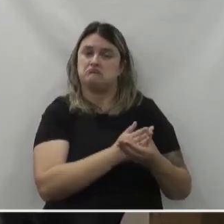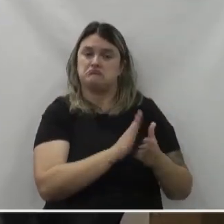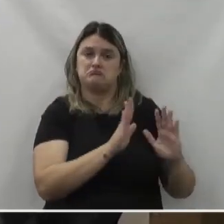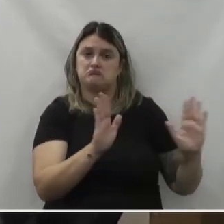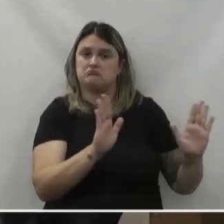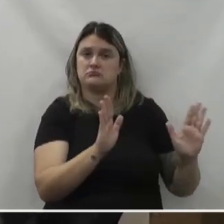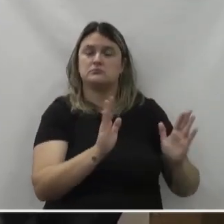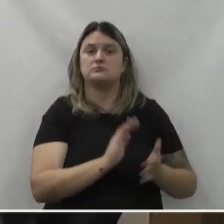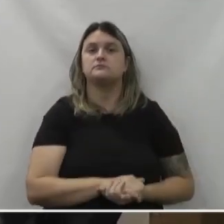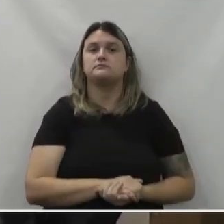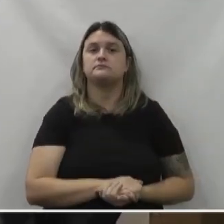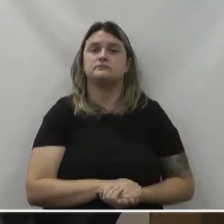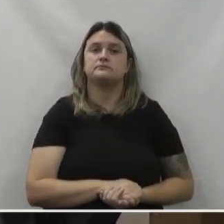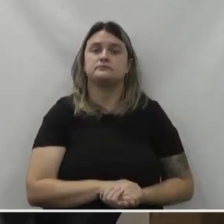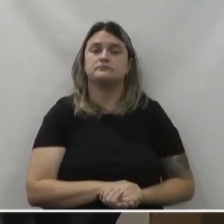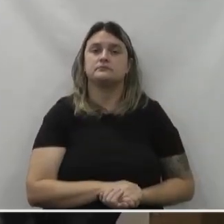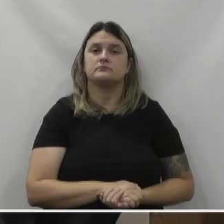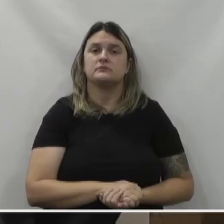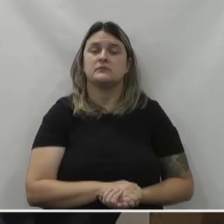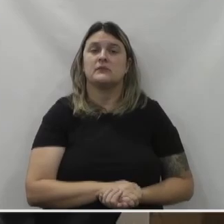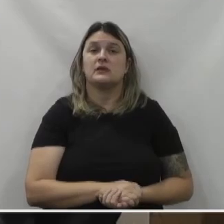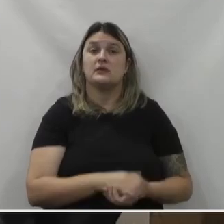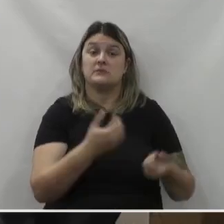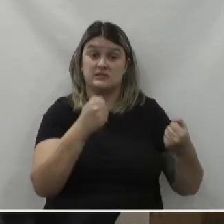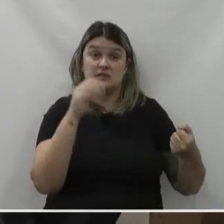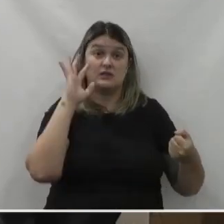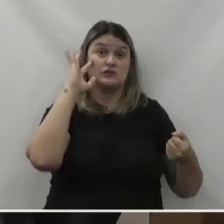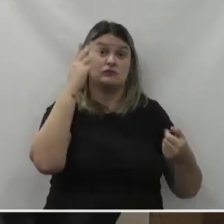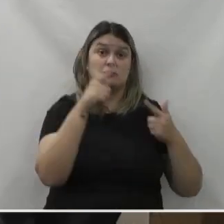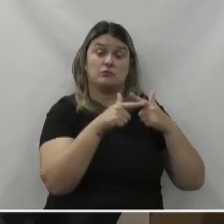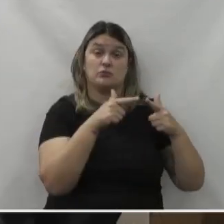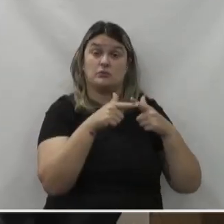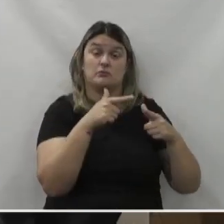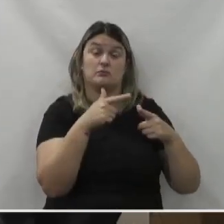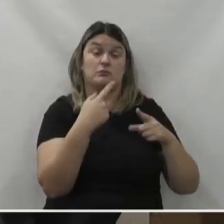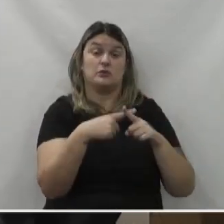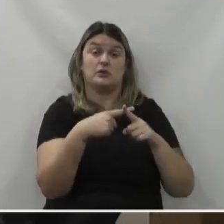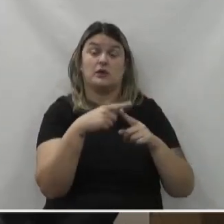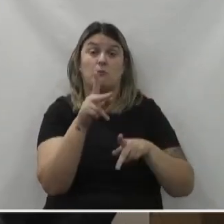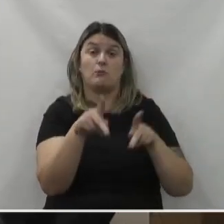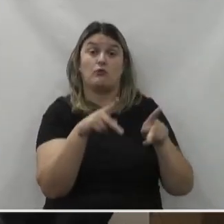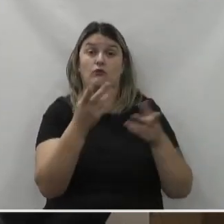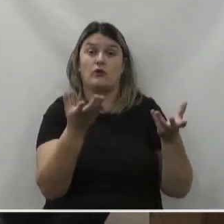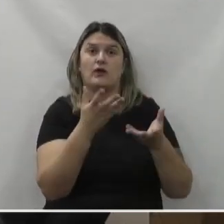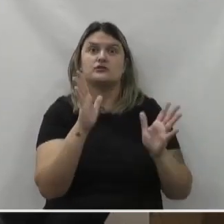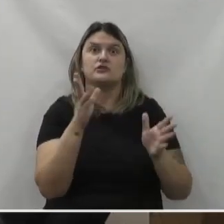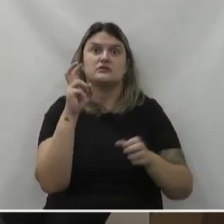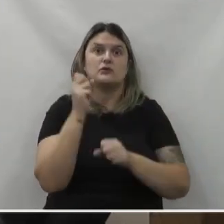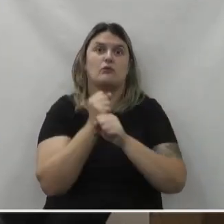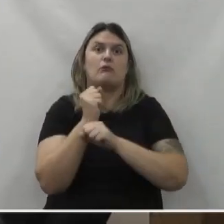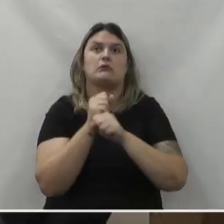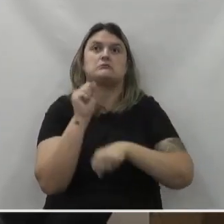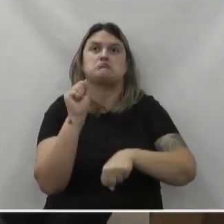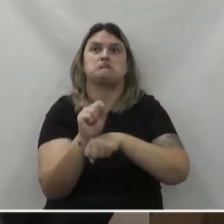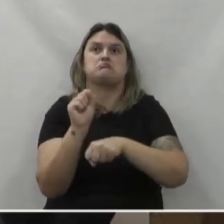que atendam a nossa população aí que grita há mais de 5 anos aí que tem uma